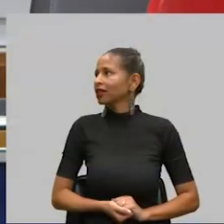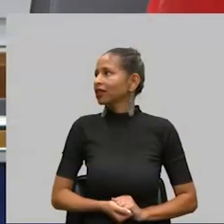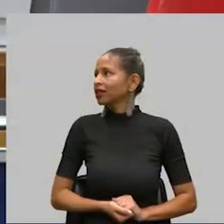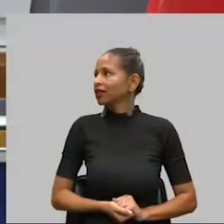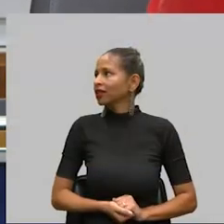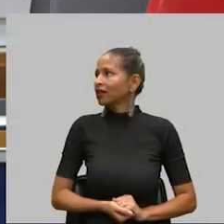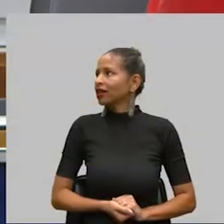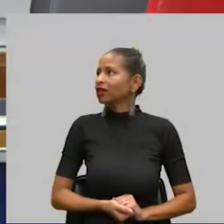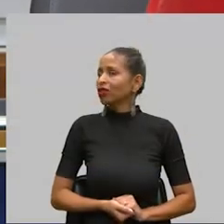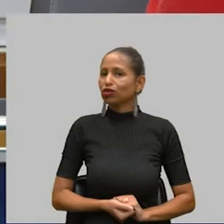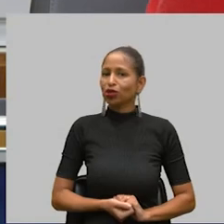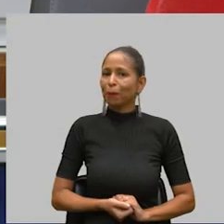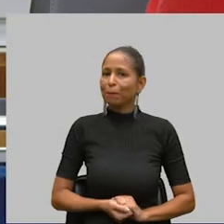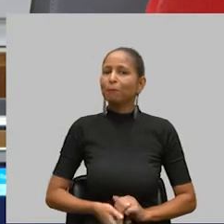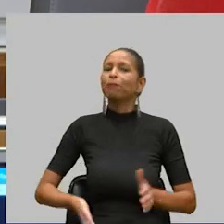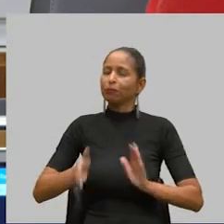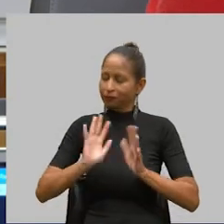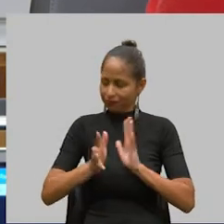mundo querendo comer